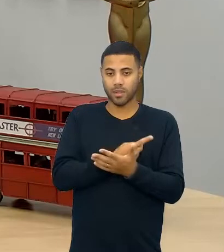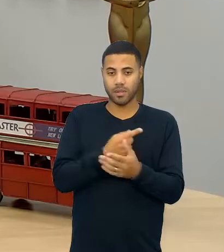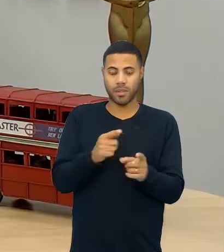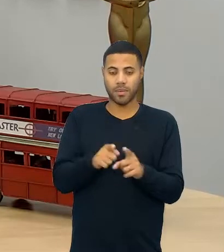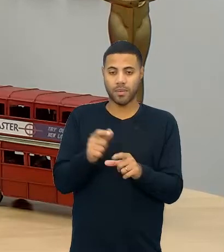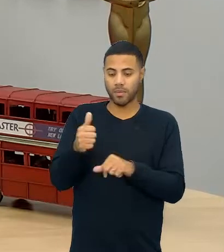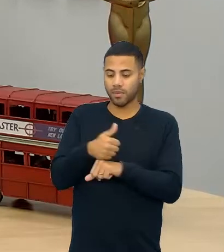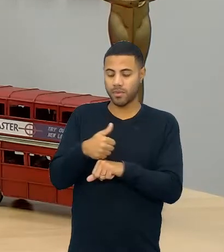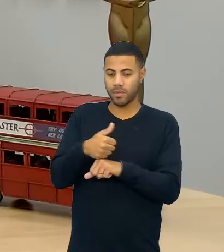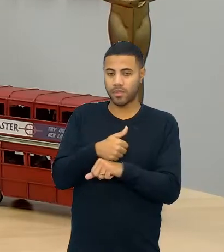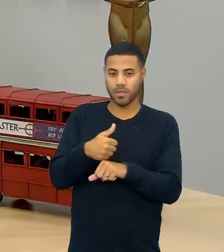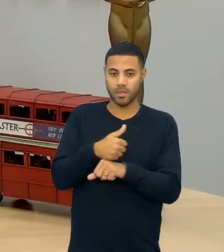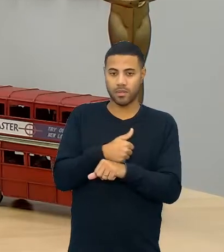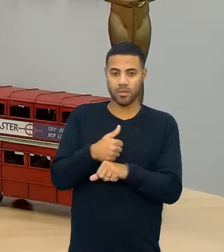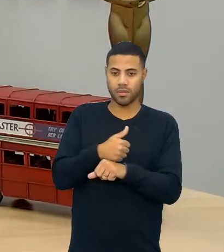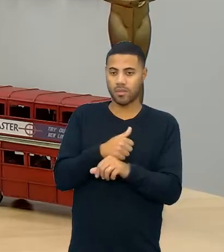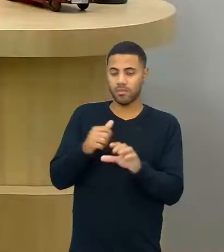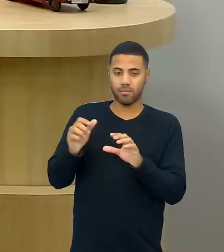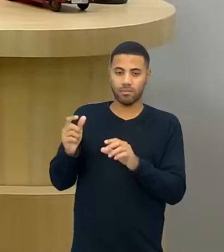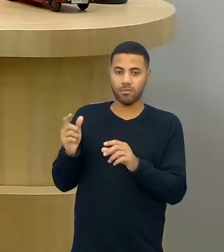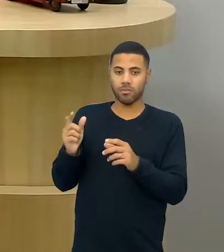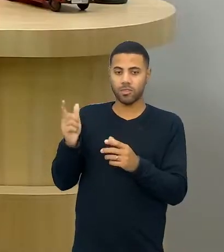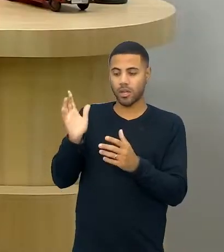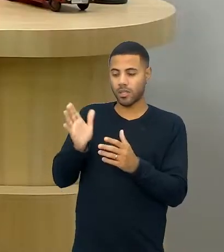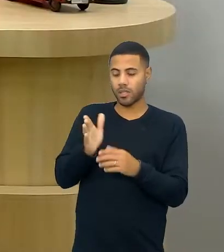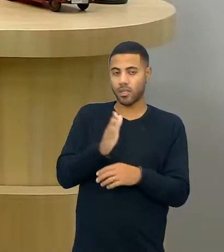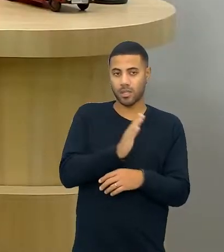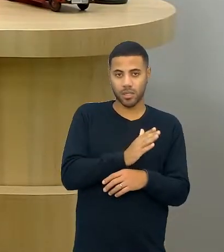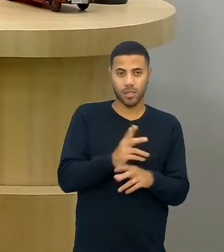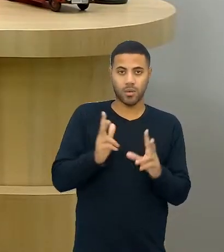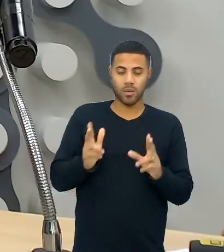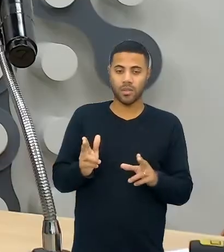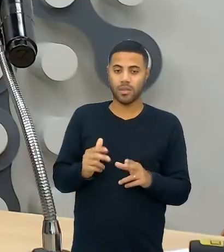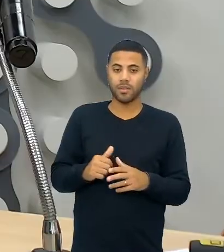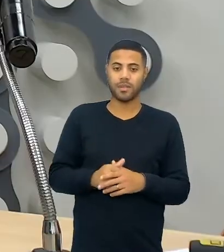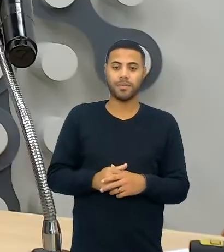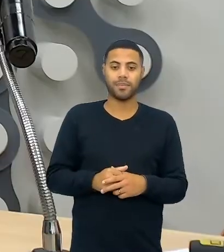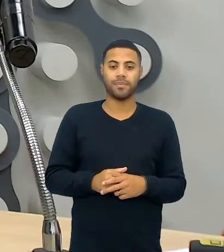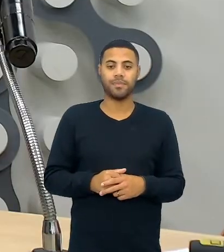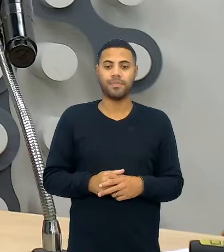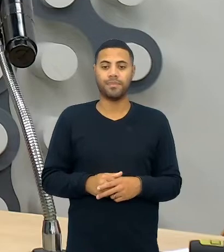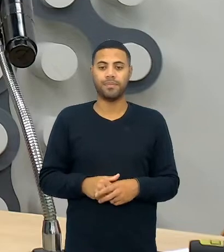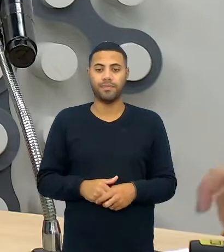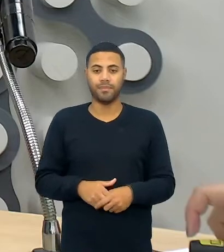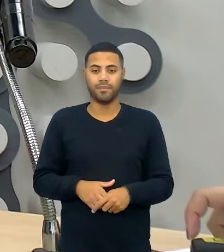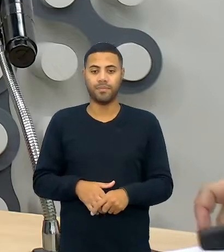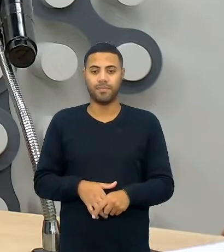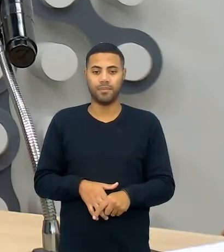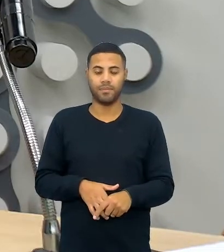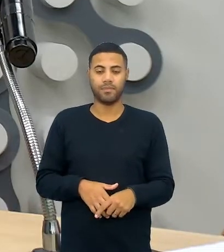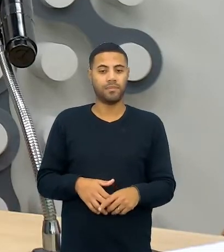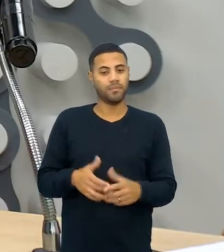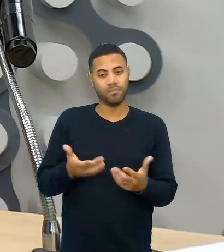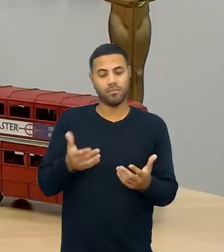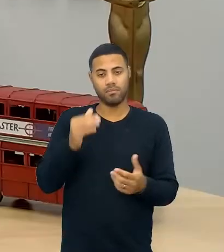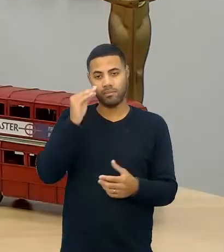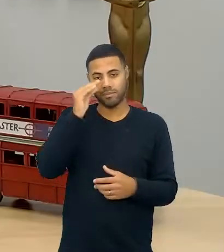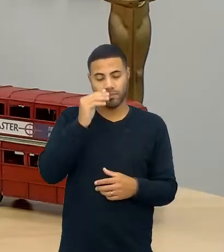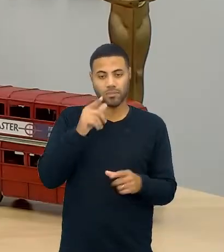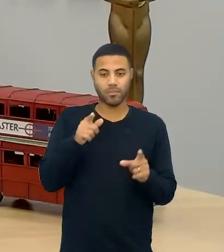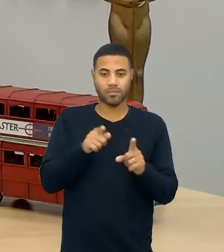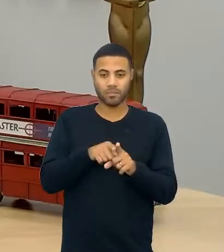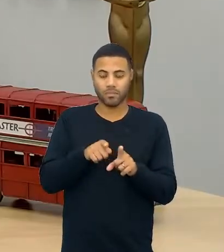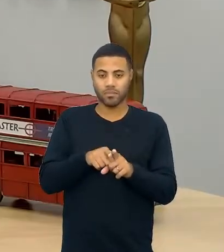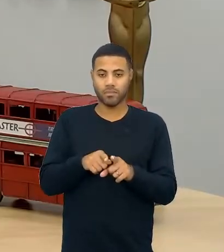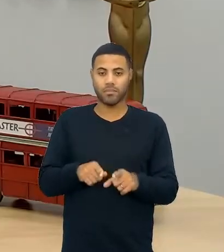muitos profissionais passaram por ali. Bacana esse desenvolvimento. Eu adorei. Adorei. Então, curiosa. Curiosa. Então vamos